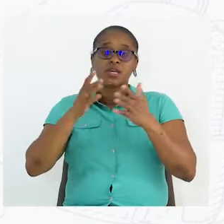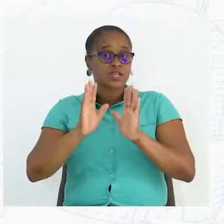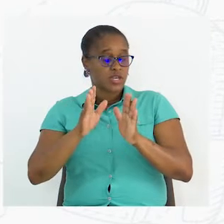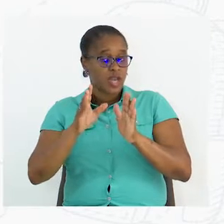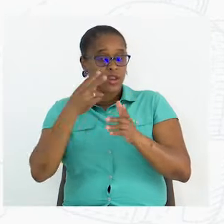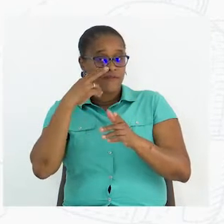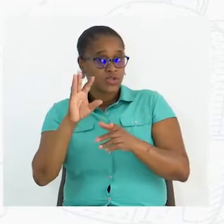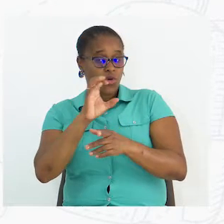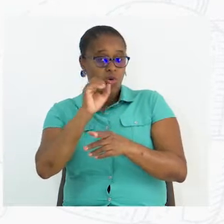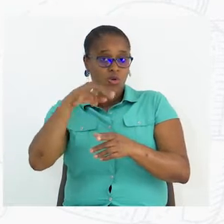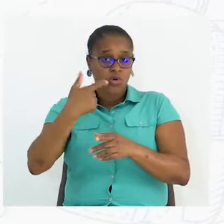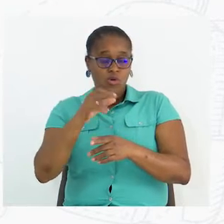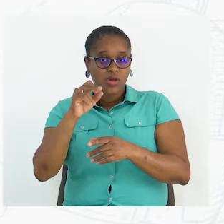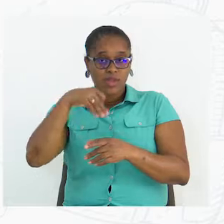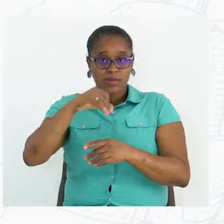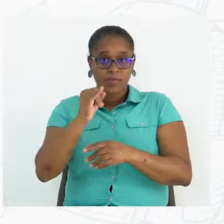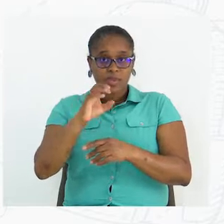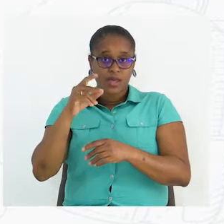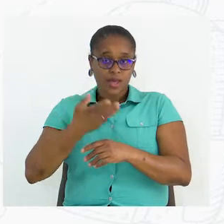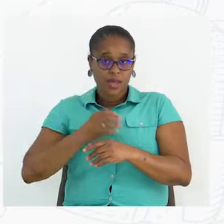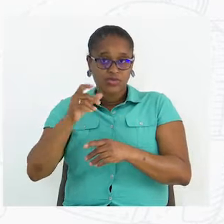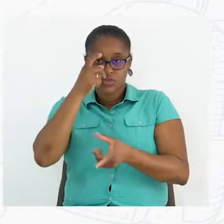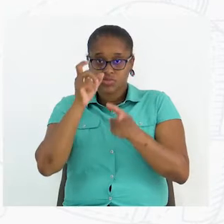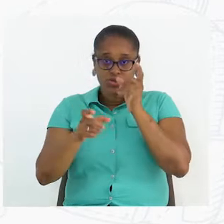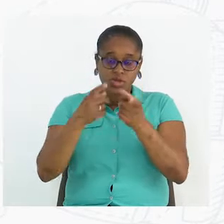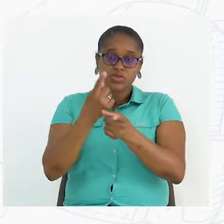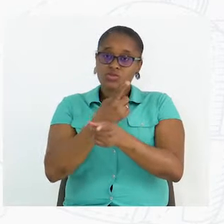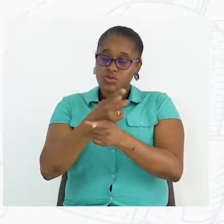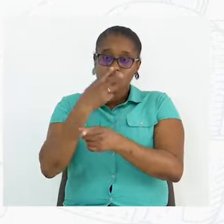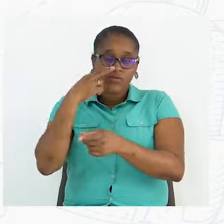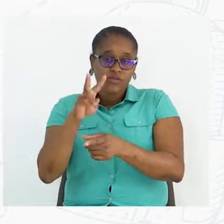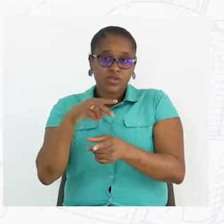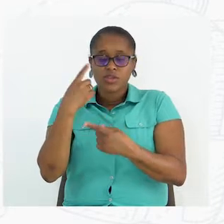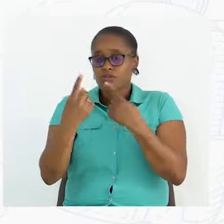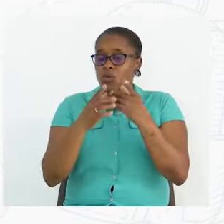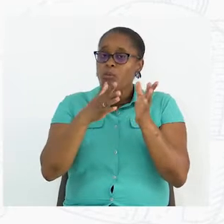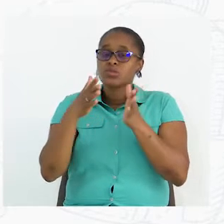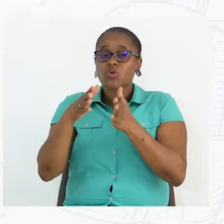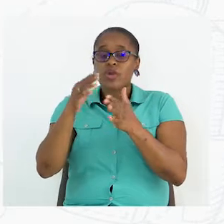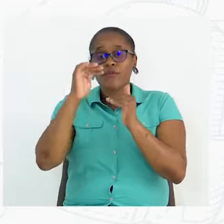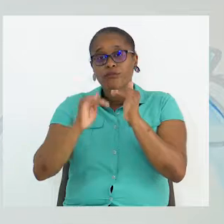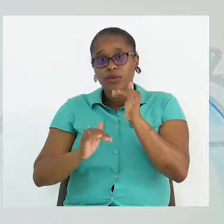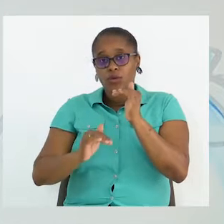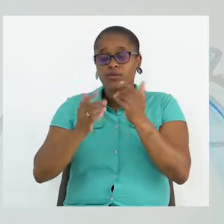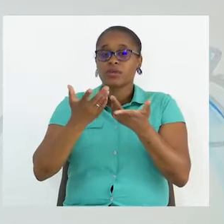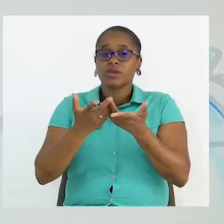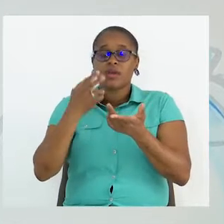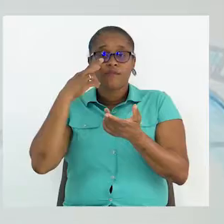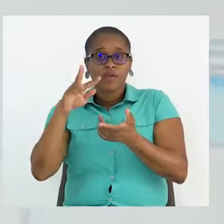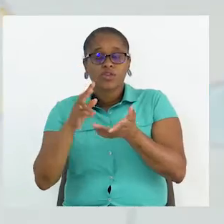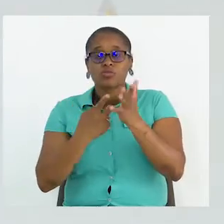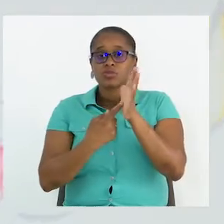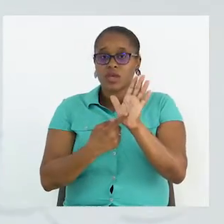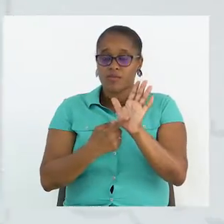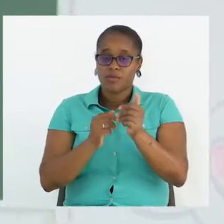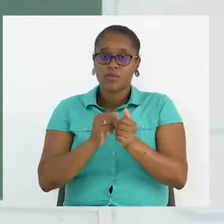contrapicado, as personagens e os objetos são vistos a partir de uma posição inferior. Vejam, por